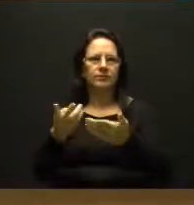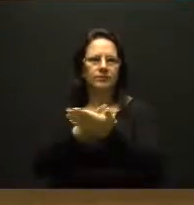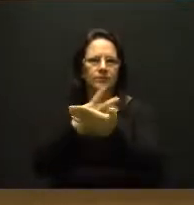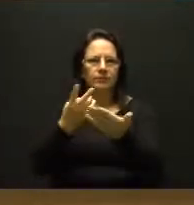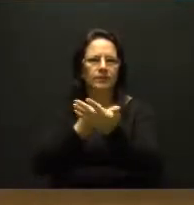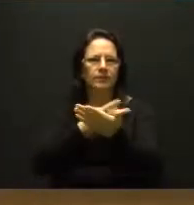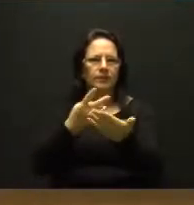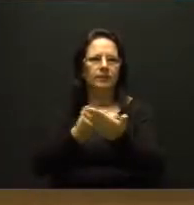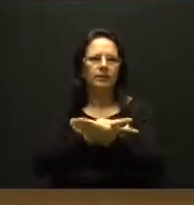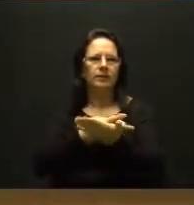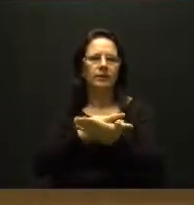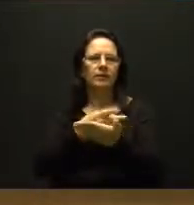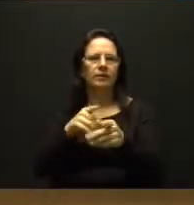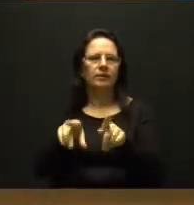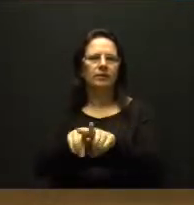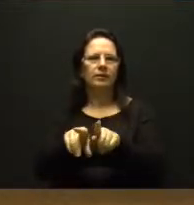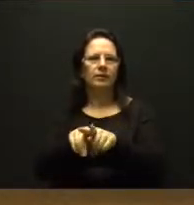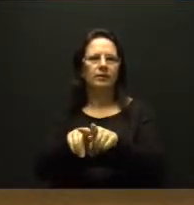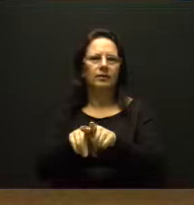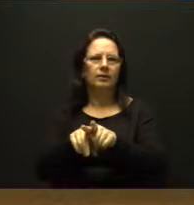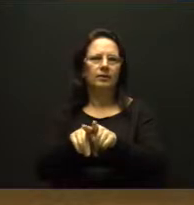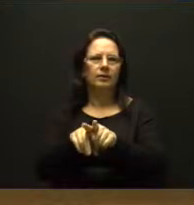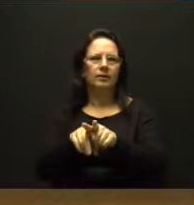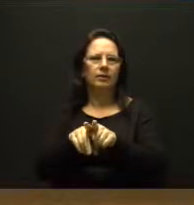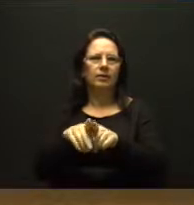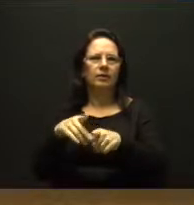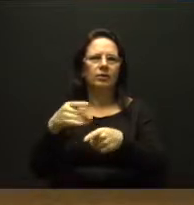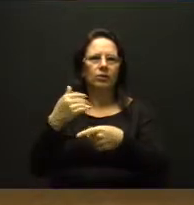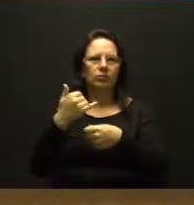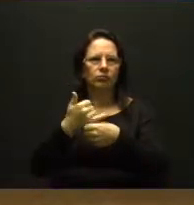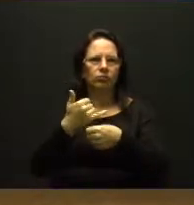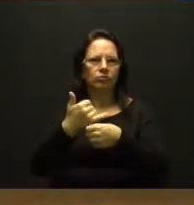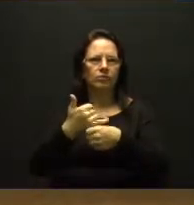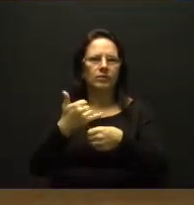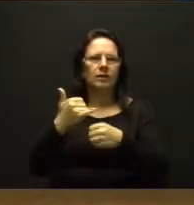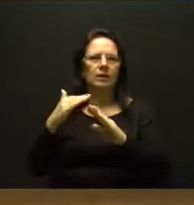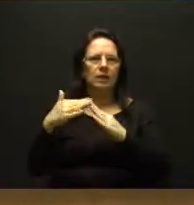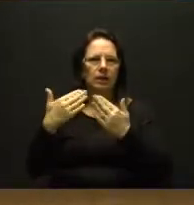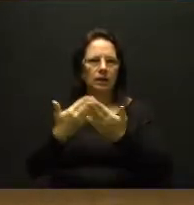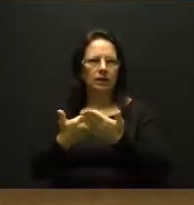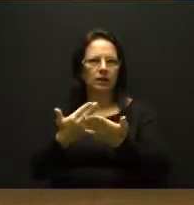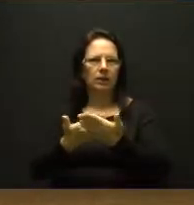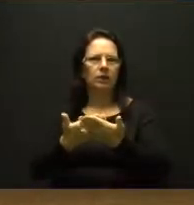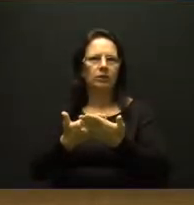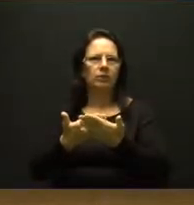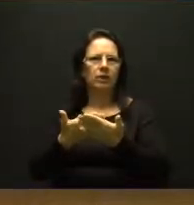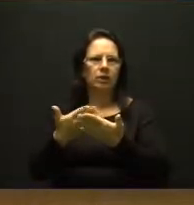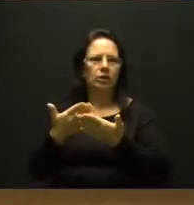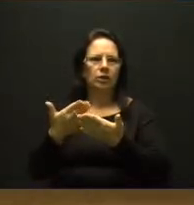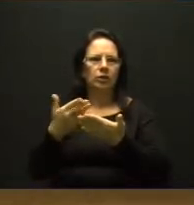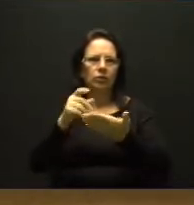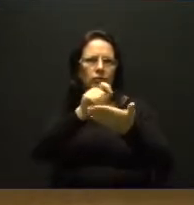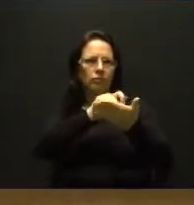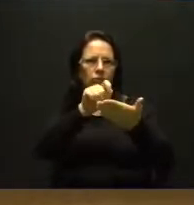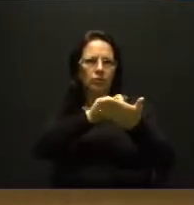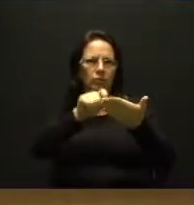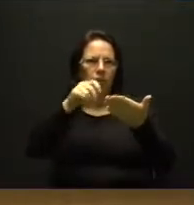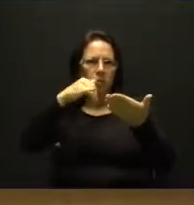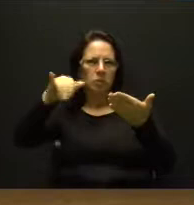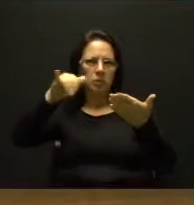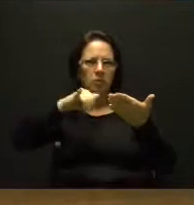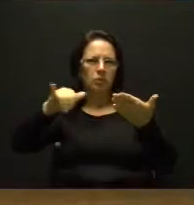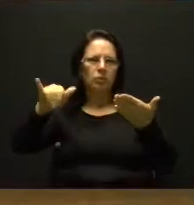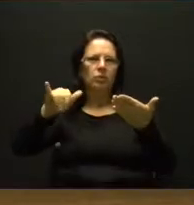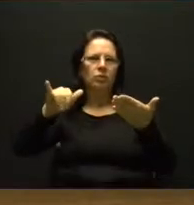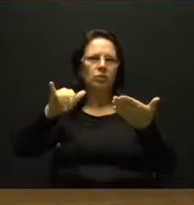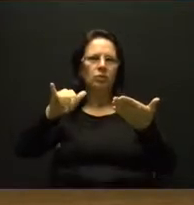mas que ouça primeiro os donos dessas creches aí como eu via na postagem ao qual ele colocou disponibilizou